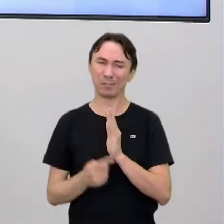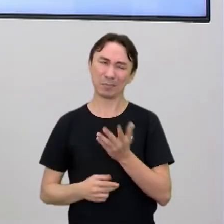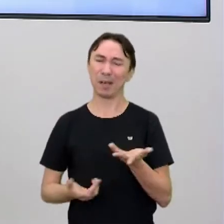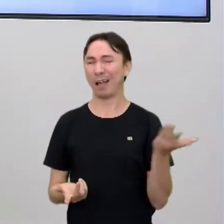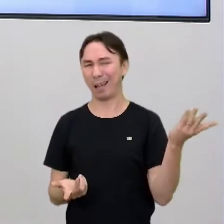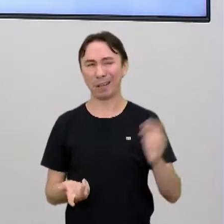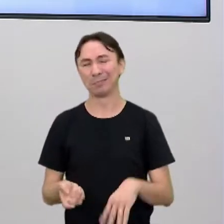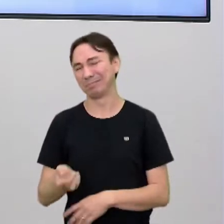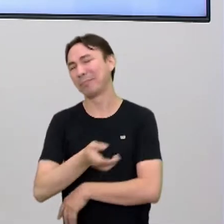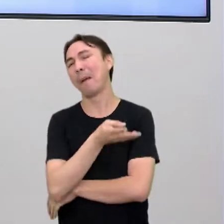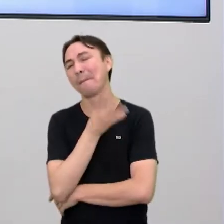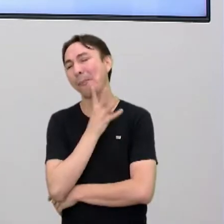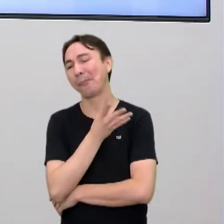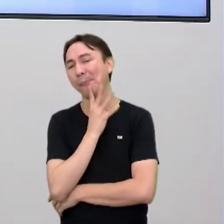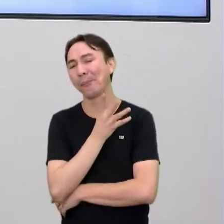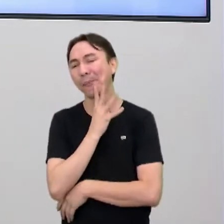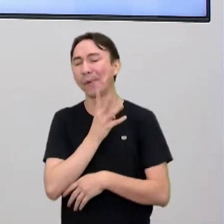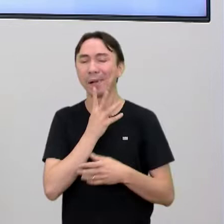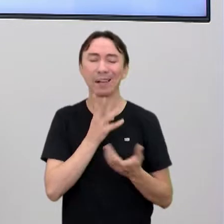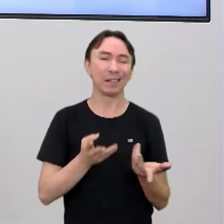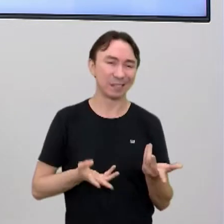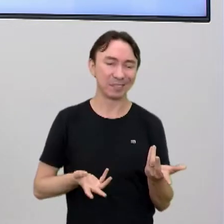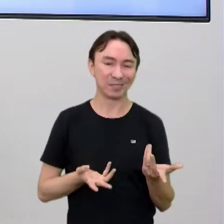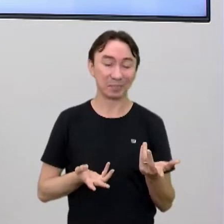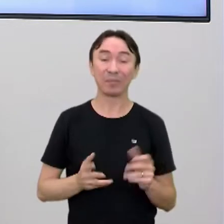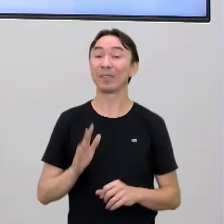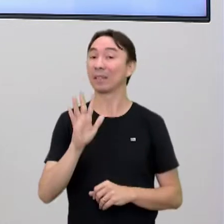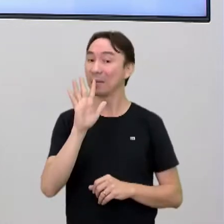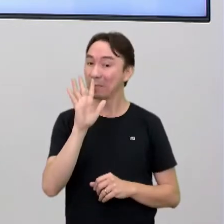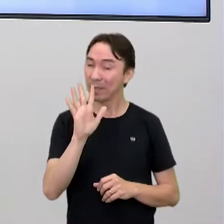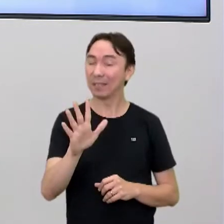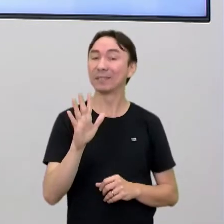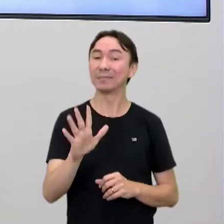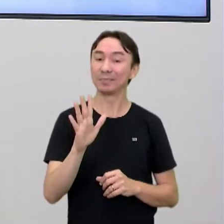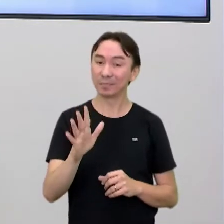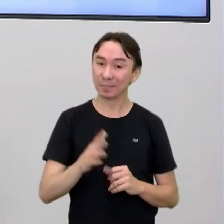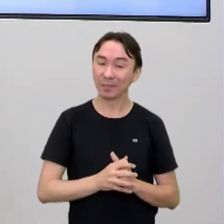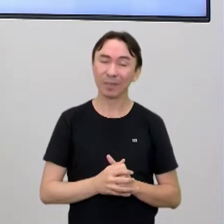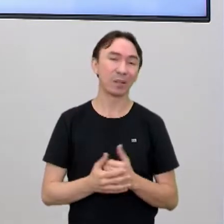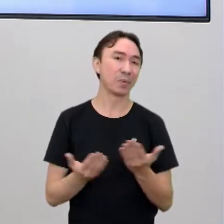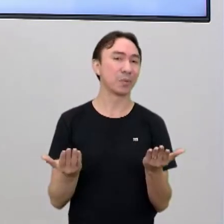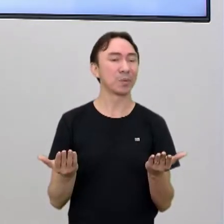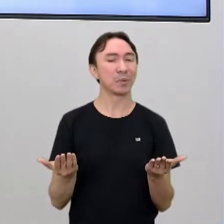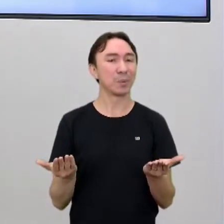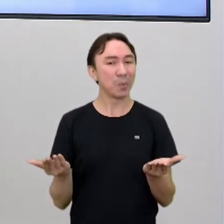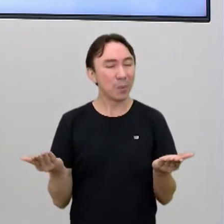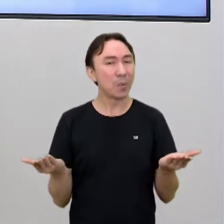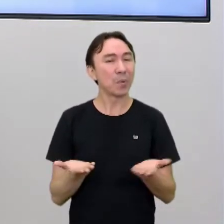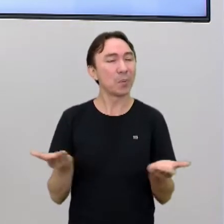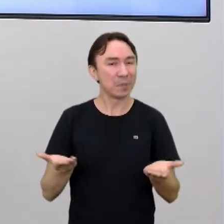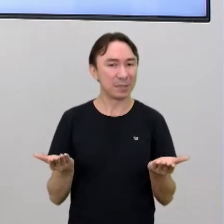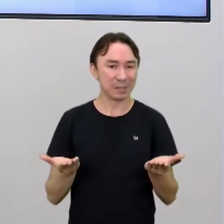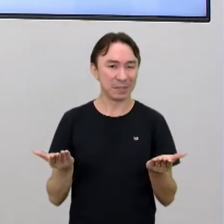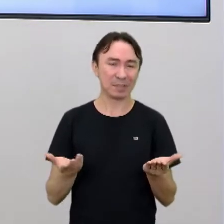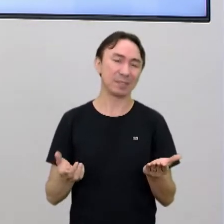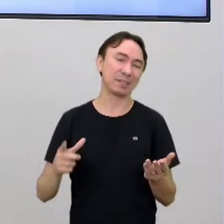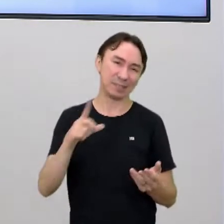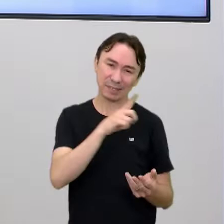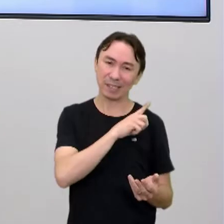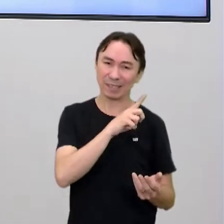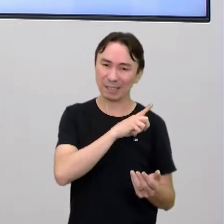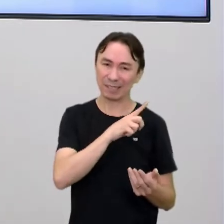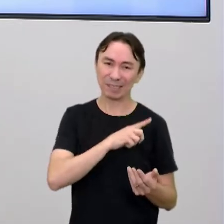tanta atenção, mas uma coisa deve ser lembrada. Boa parte do uso tecnológico que nós fazemos de